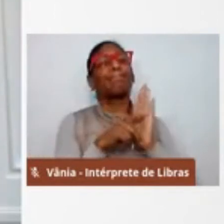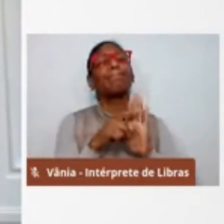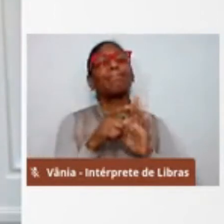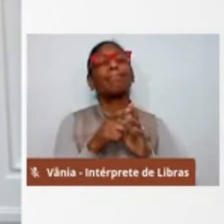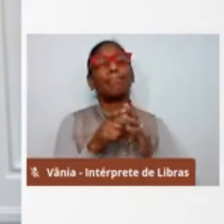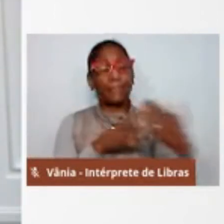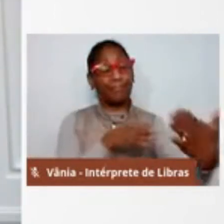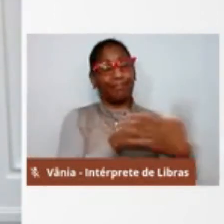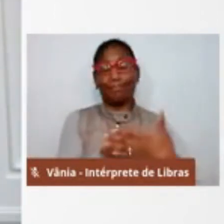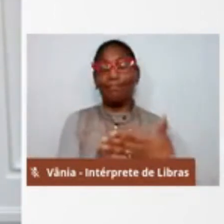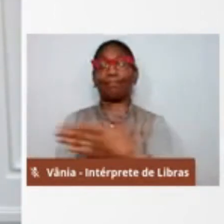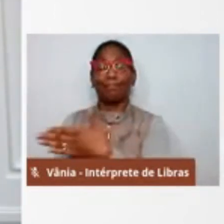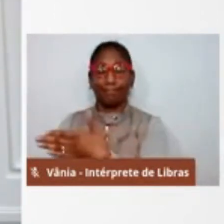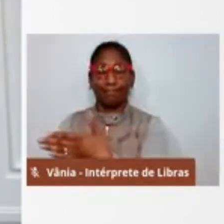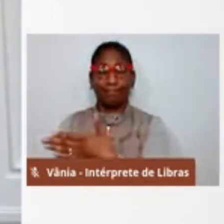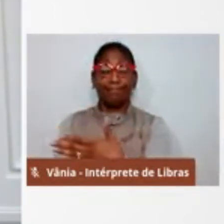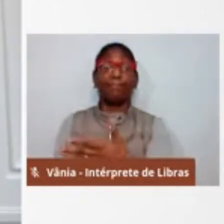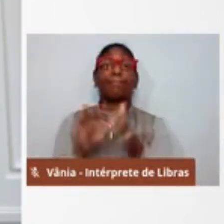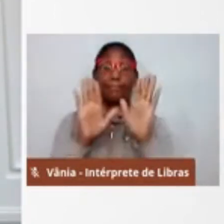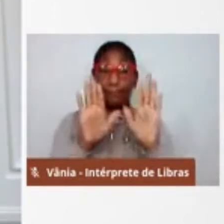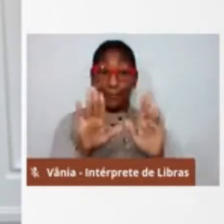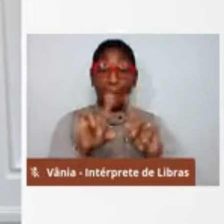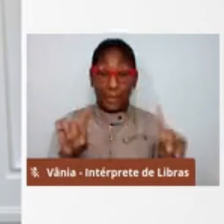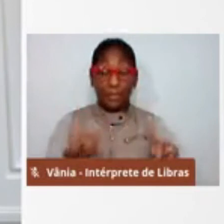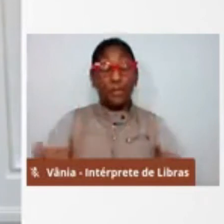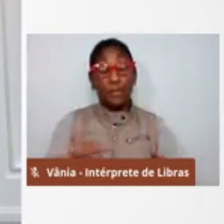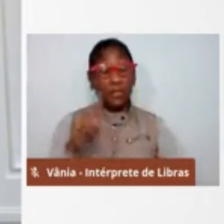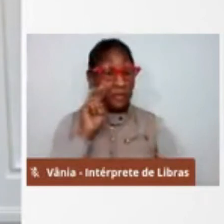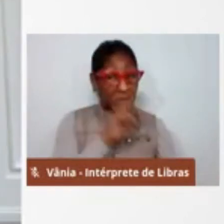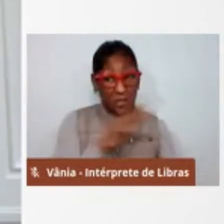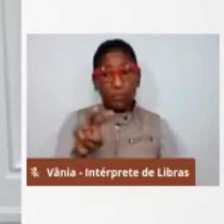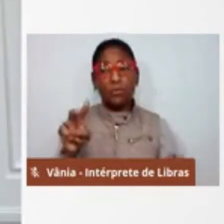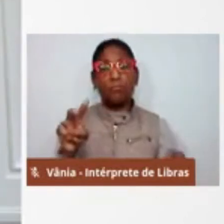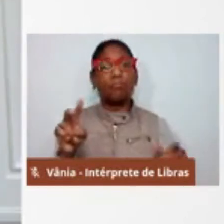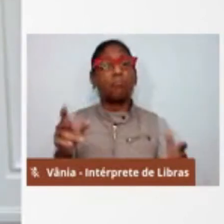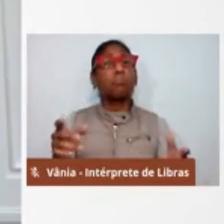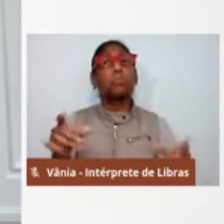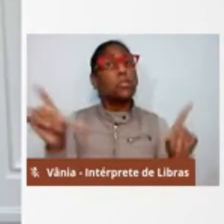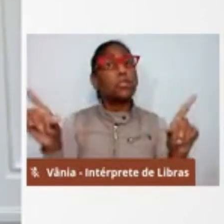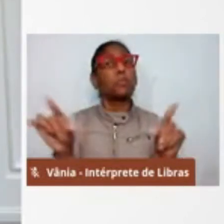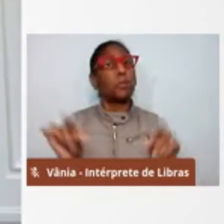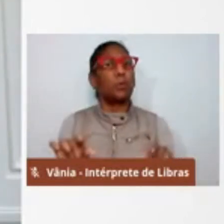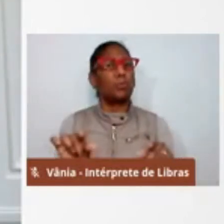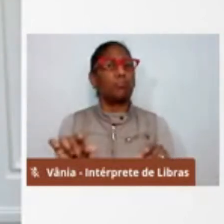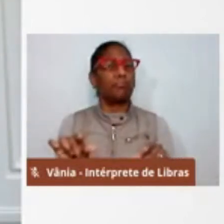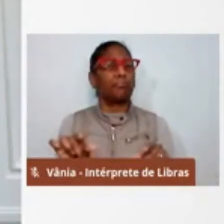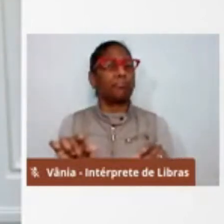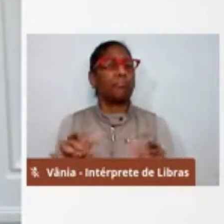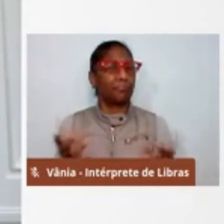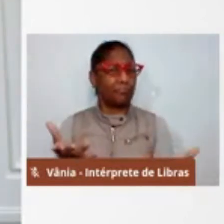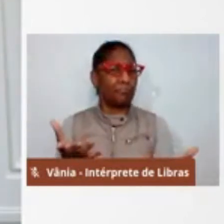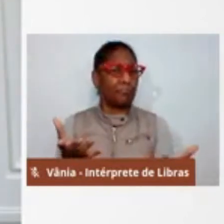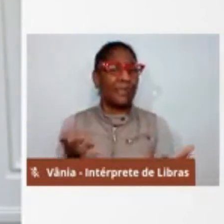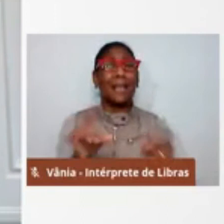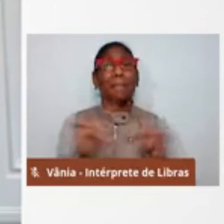observa uma diminuição, em boa parte do Estado, do distanciamento, o que talvez seja fruto